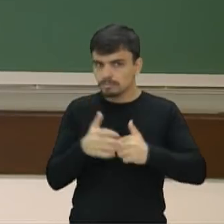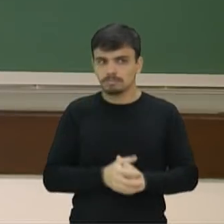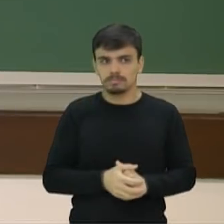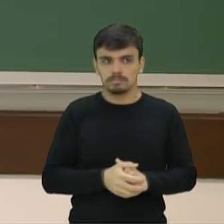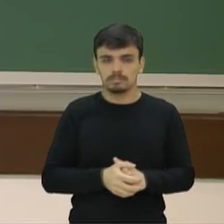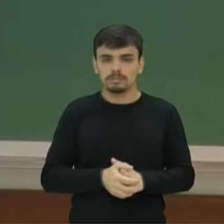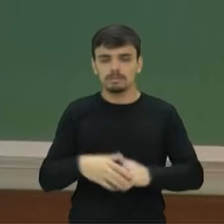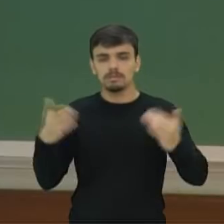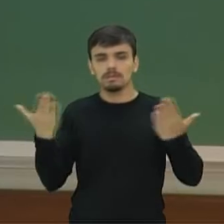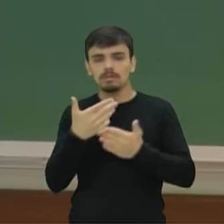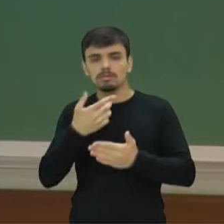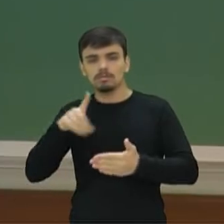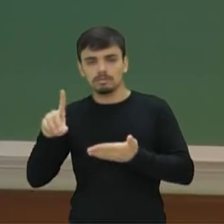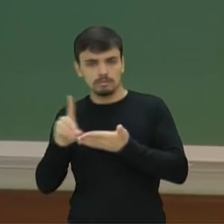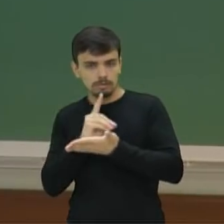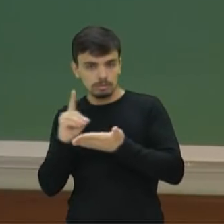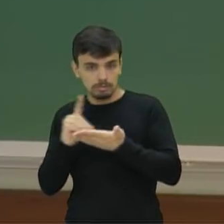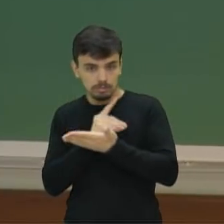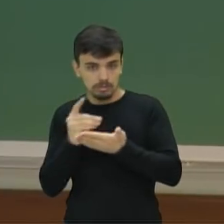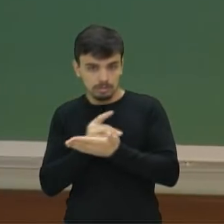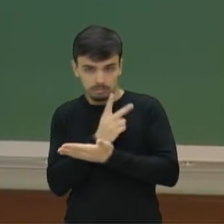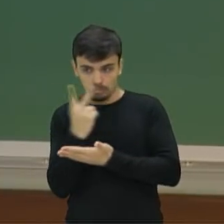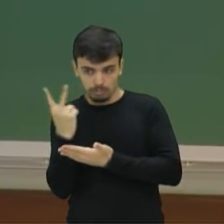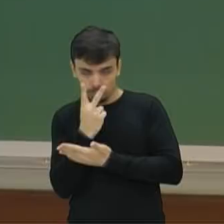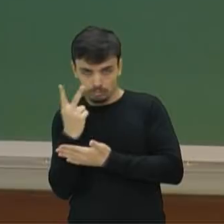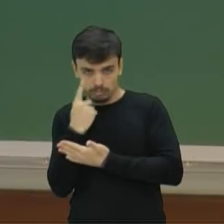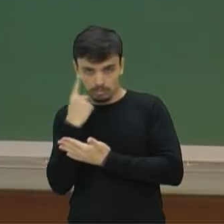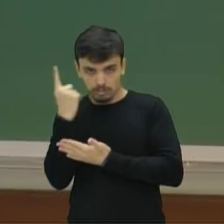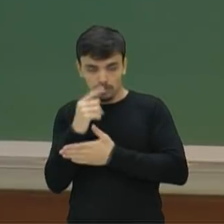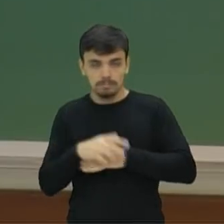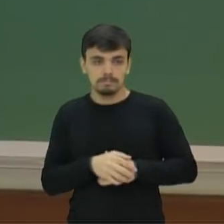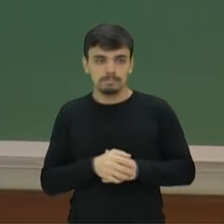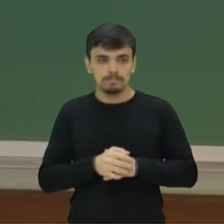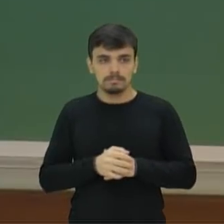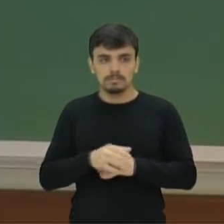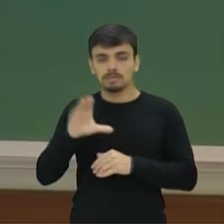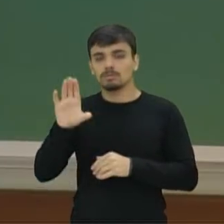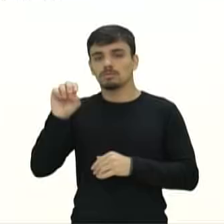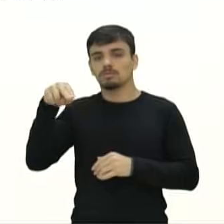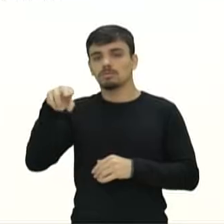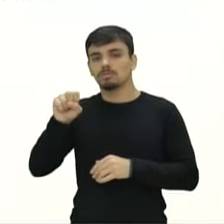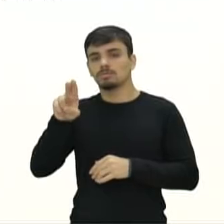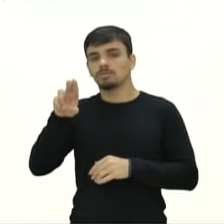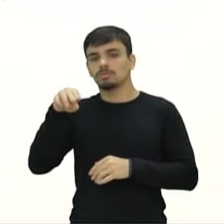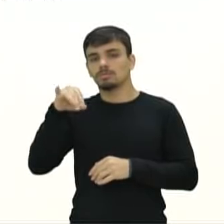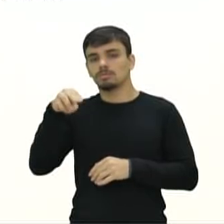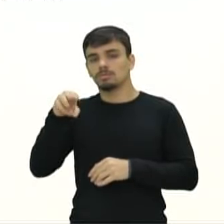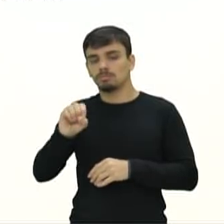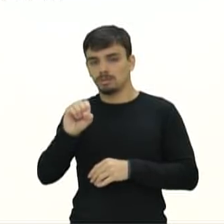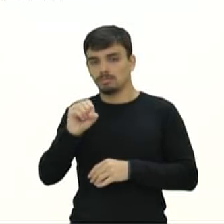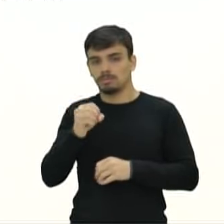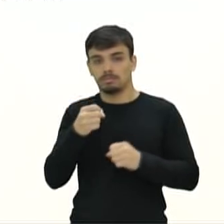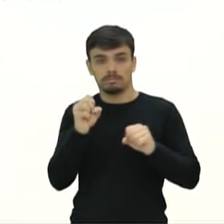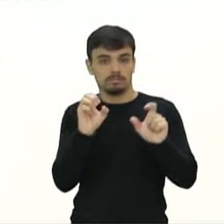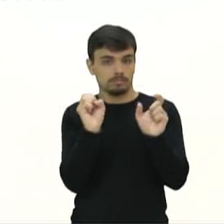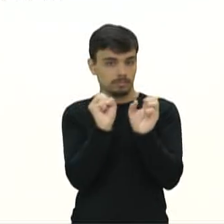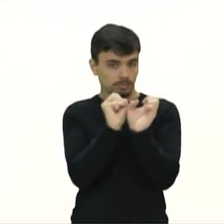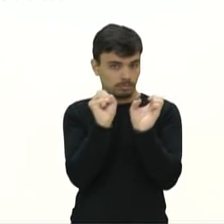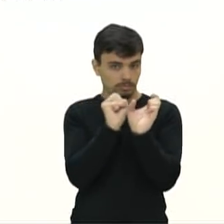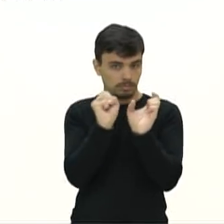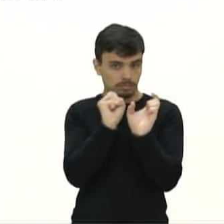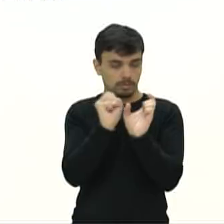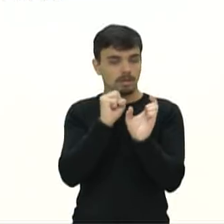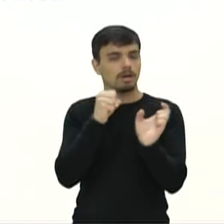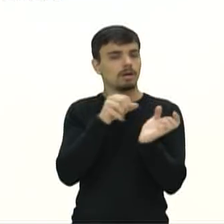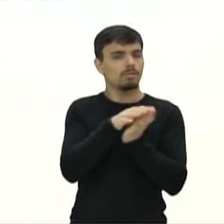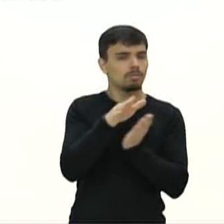Agora, segundo o mesmo dicionário Michaelis, olha lá na tela, ó. O substantivo masculino consumismo